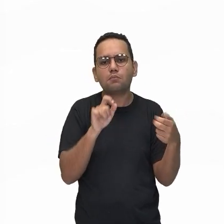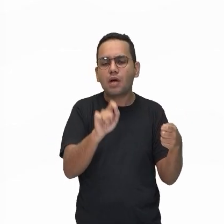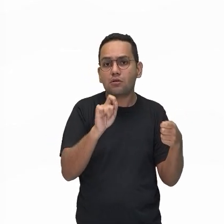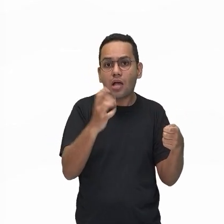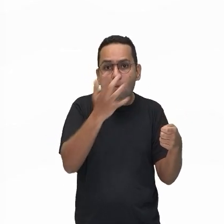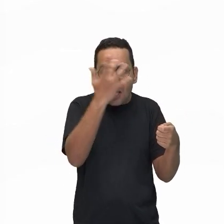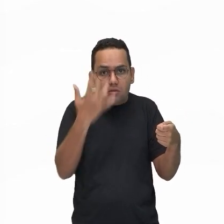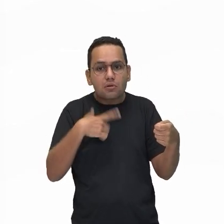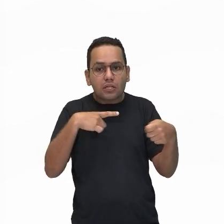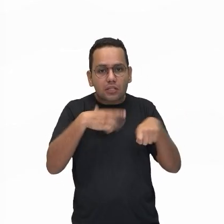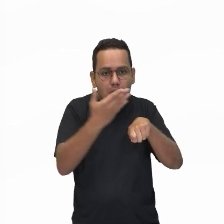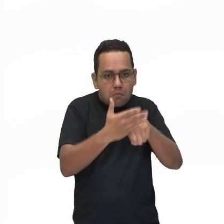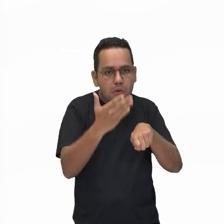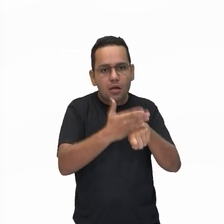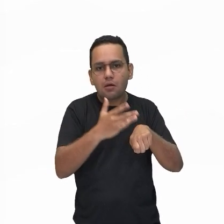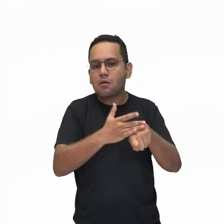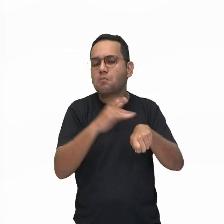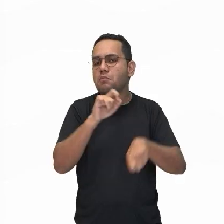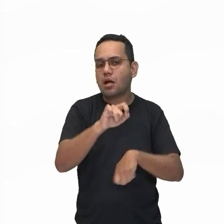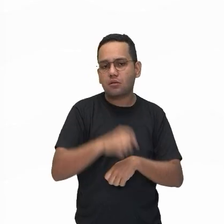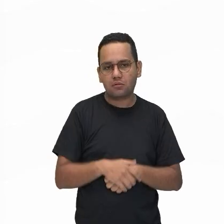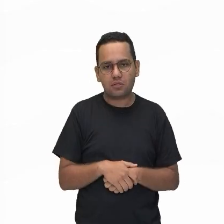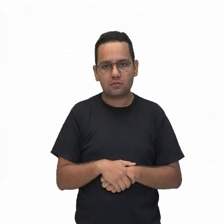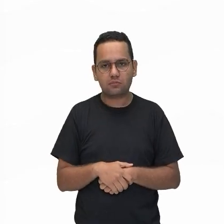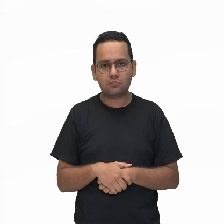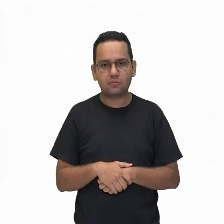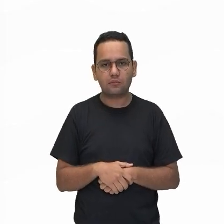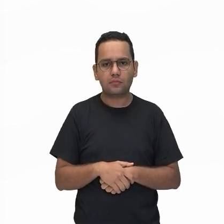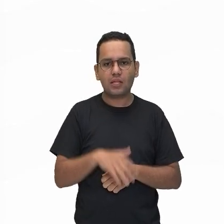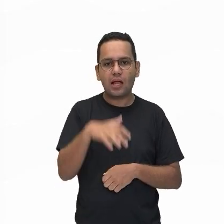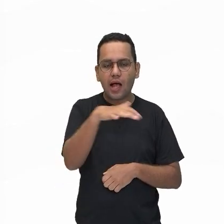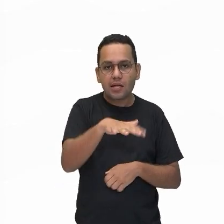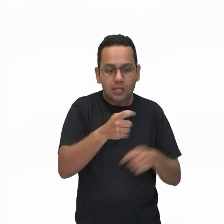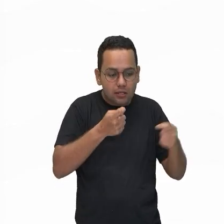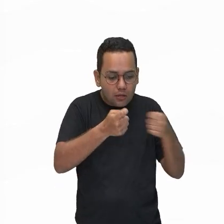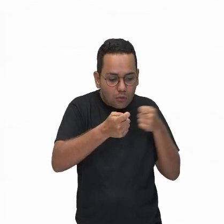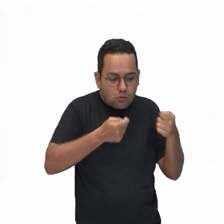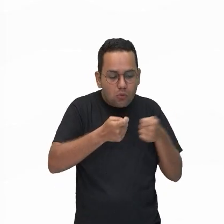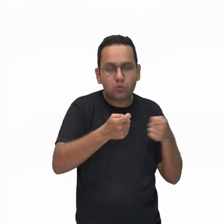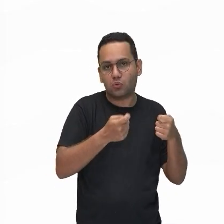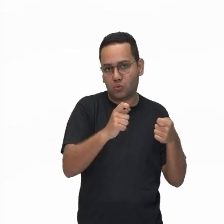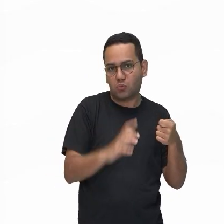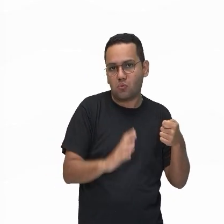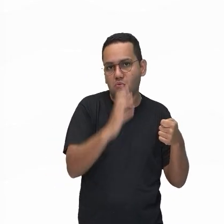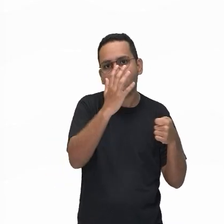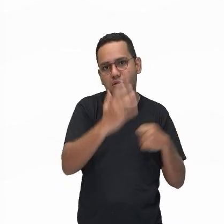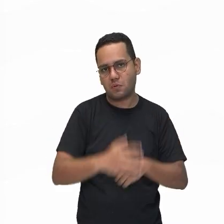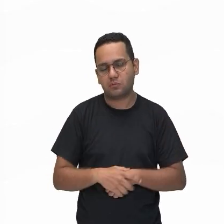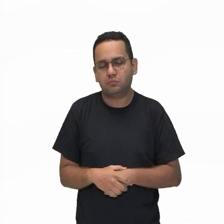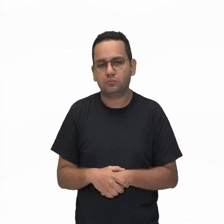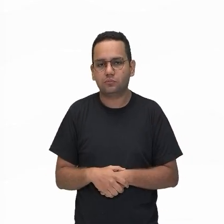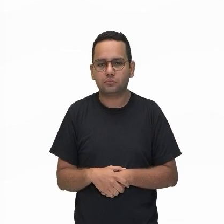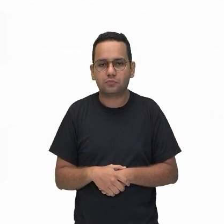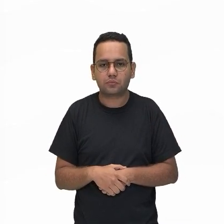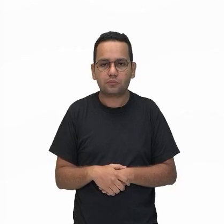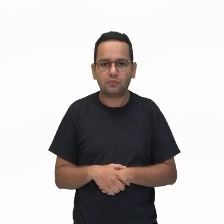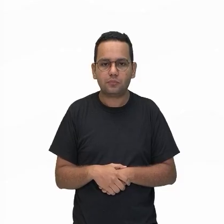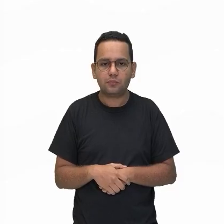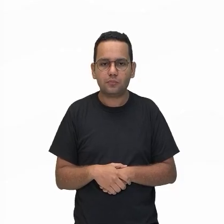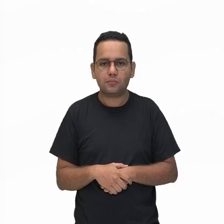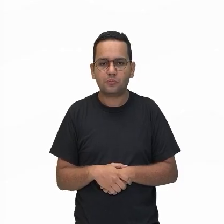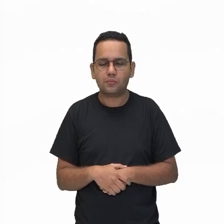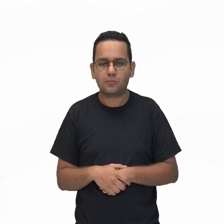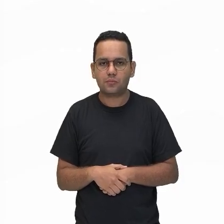na geração da vertigem e do risco controlado. Então, já vejam, já